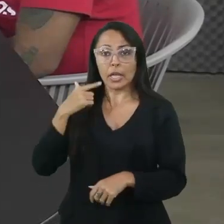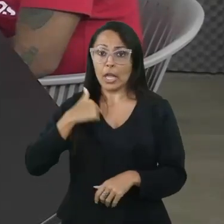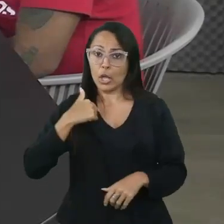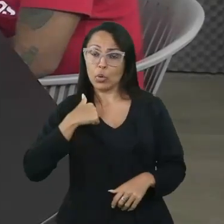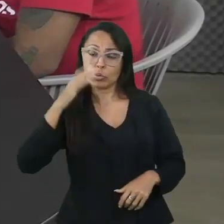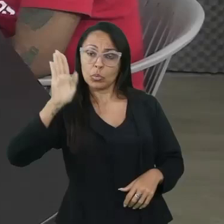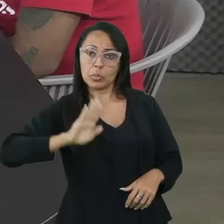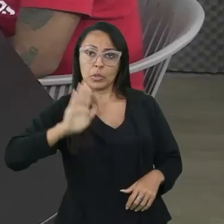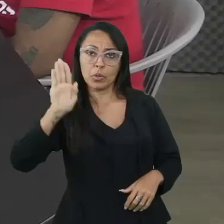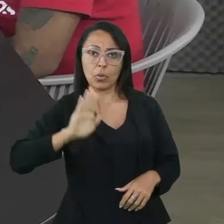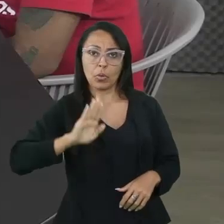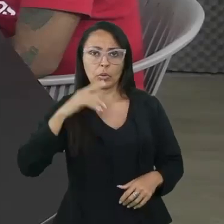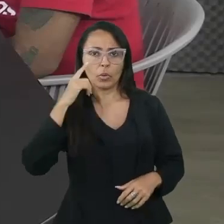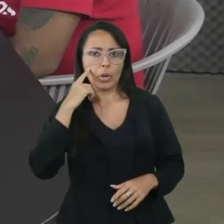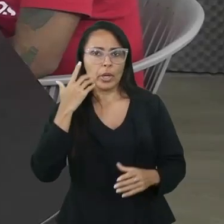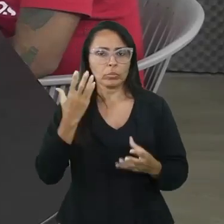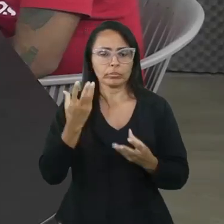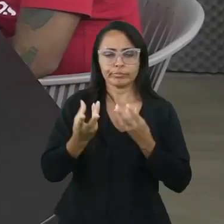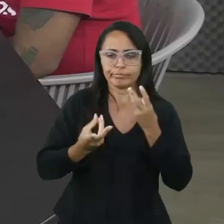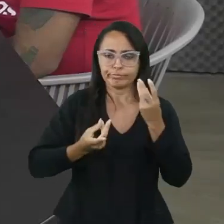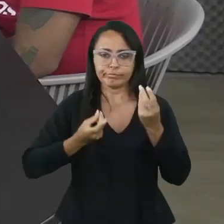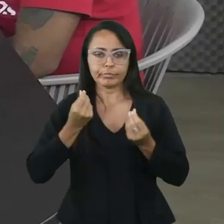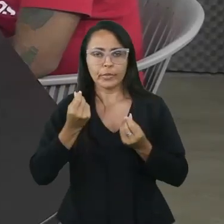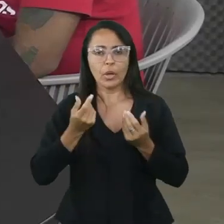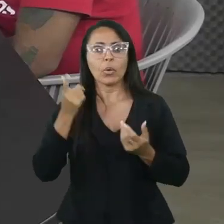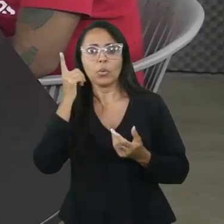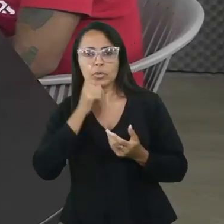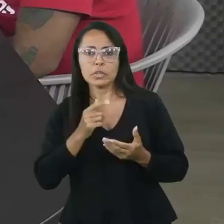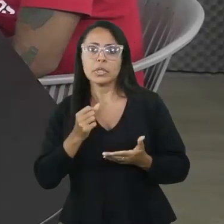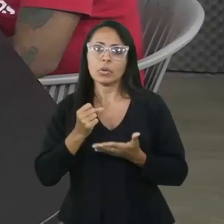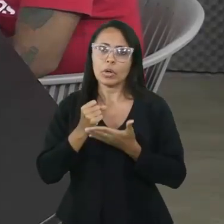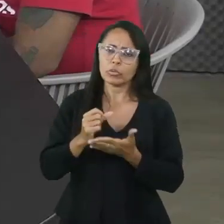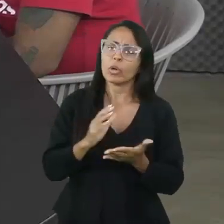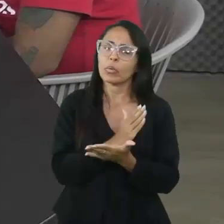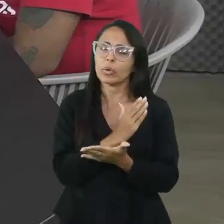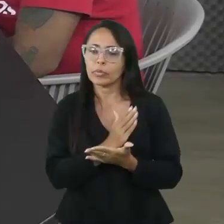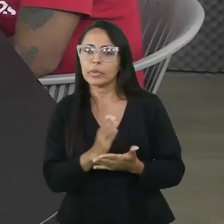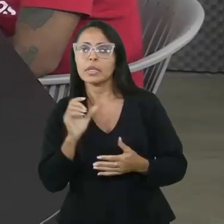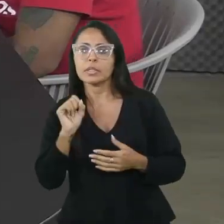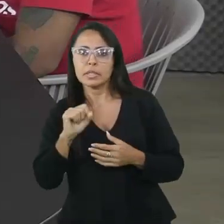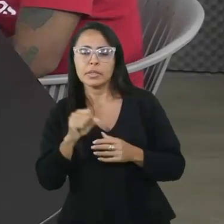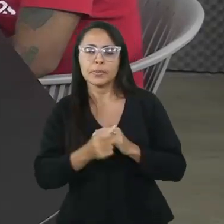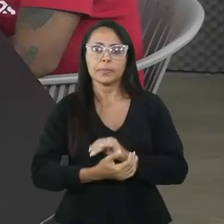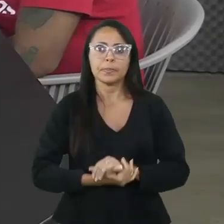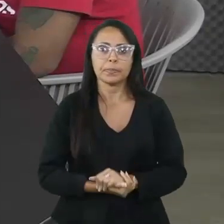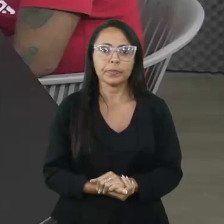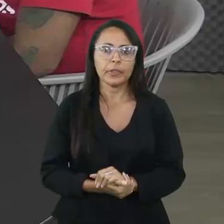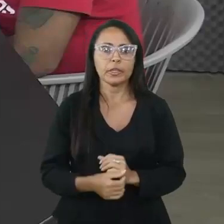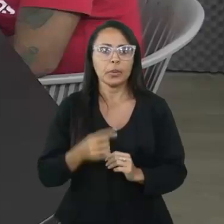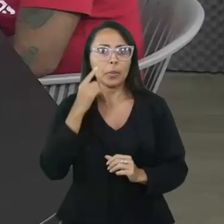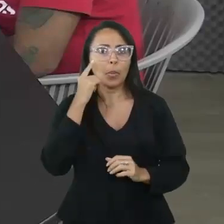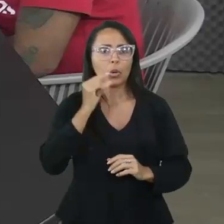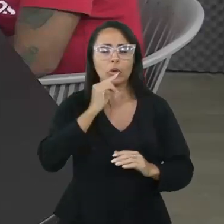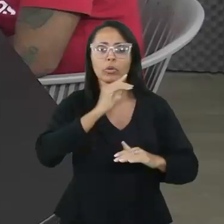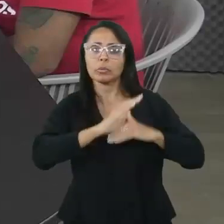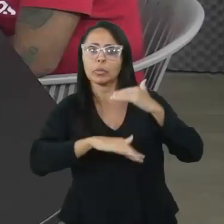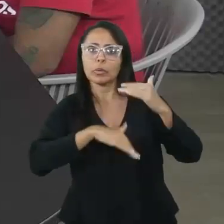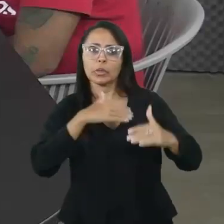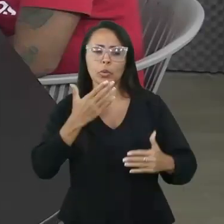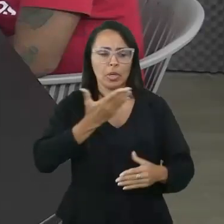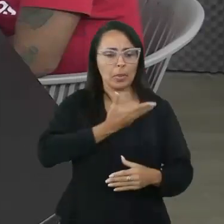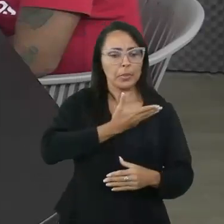ajudar da forma que eu consigo ajudar, né? O conhecimento que me cabe. Aí eu pego aquele conhecimentozinho, aquele pouquinho, junto com um pouquinho de outros